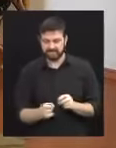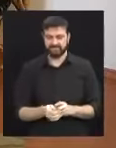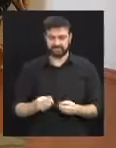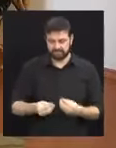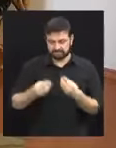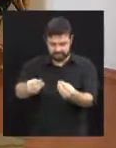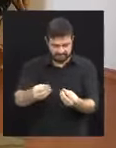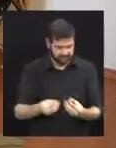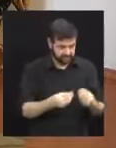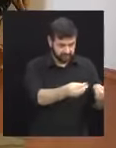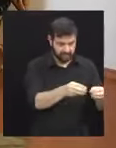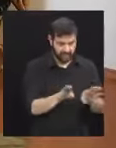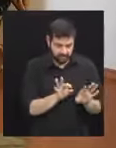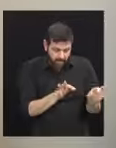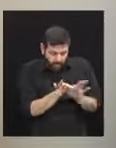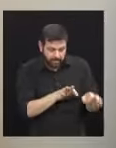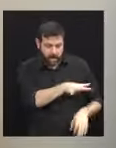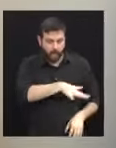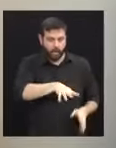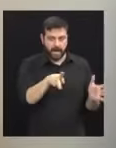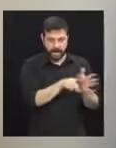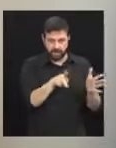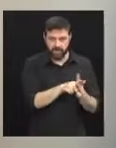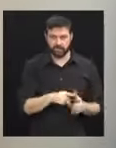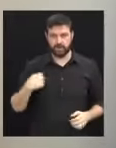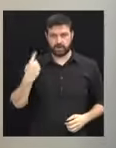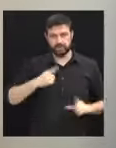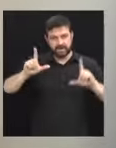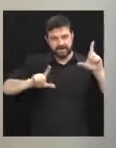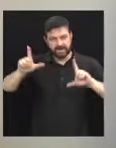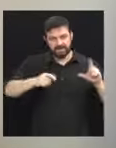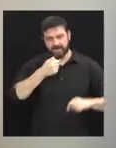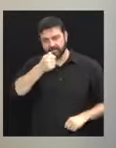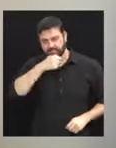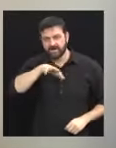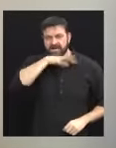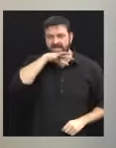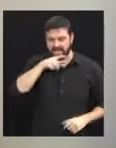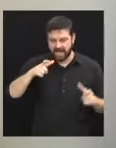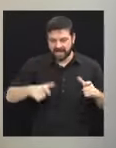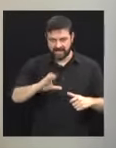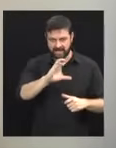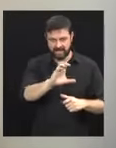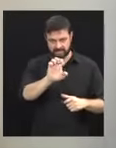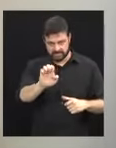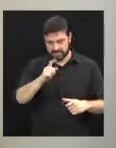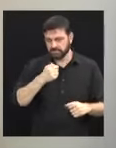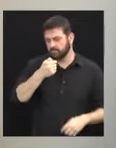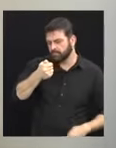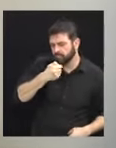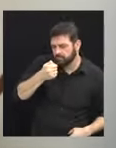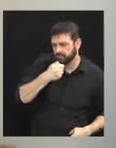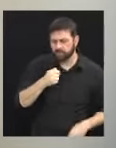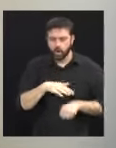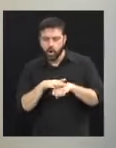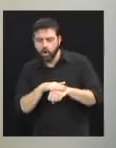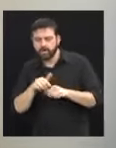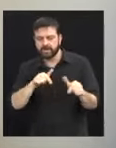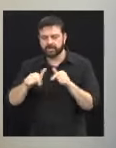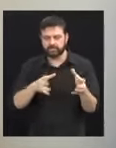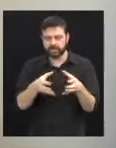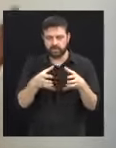também já estamos preparando a ala deles. A gente está no programa Espaço Aberto Animal, aqui no Campos Elíseos, conversando a respeito da atuação do Like